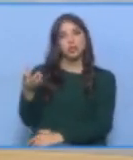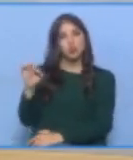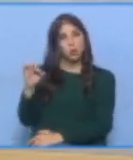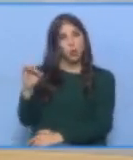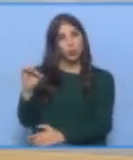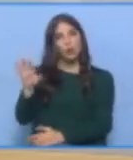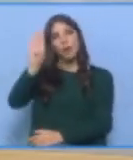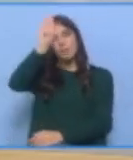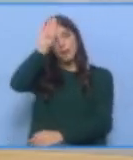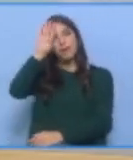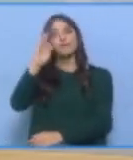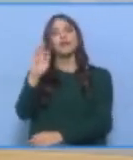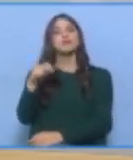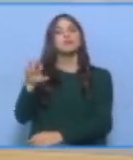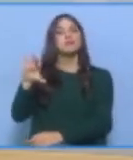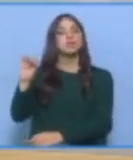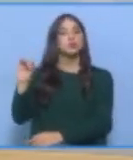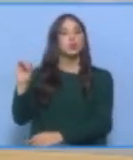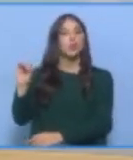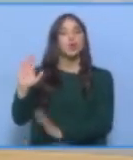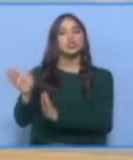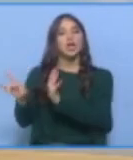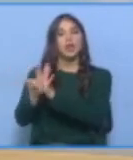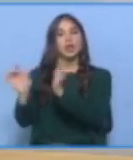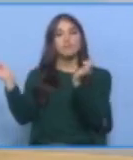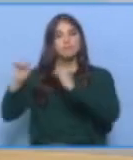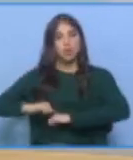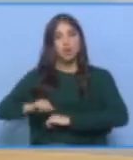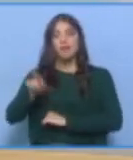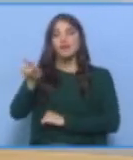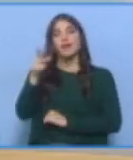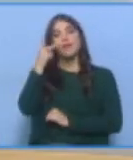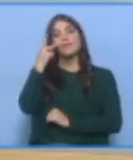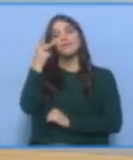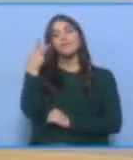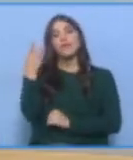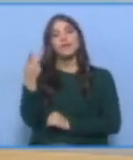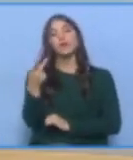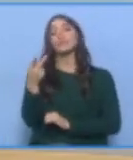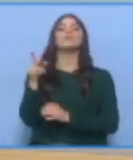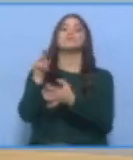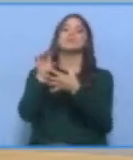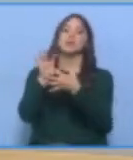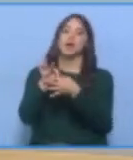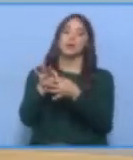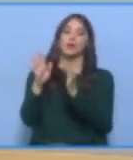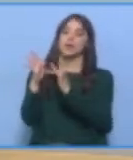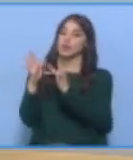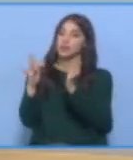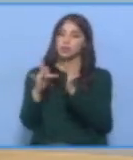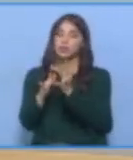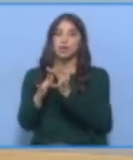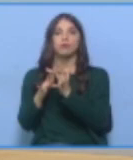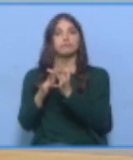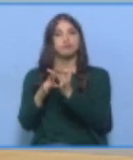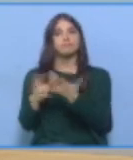já aprovou esse decreto, foi reconhecido que ele de facto viveu a vida cristã a um nível heroico, a um nível da santidade, e dei-me conta